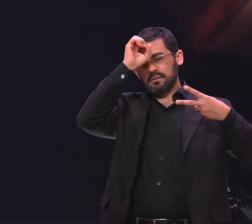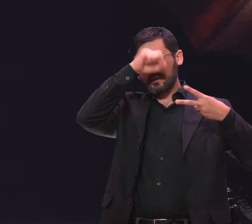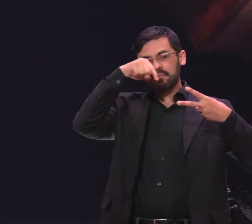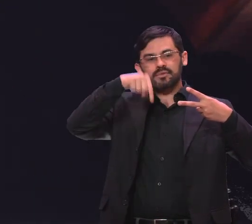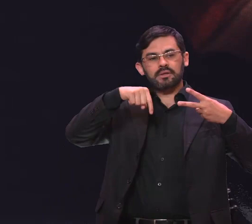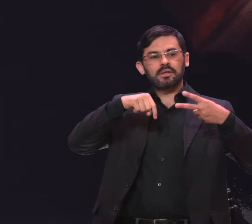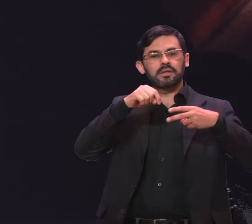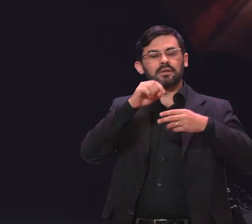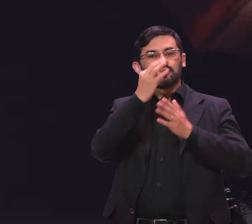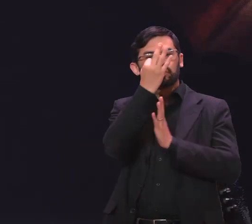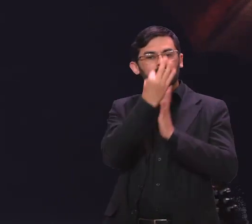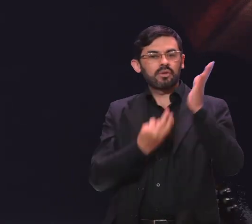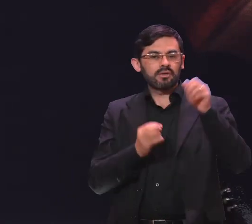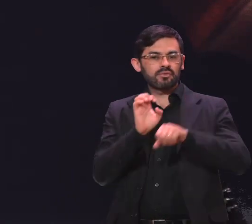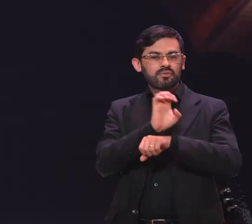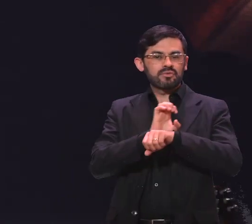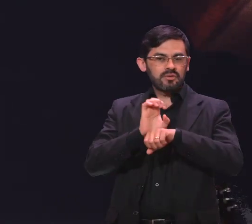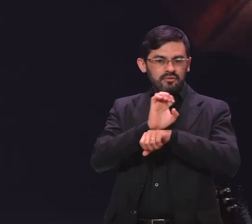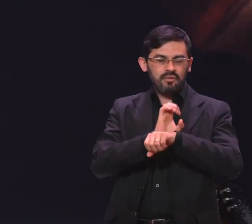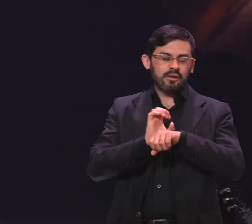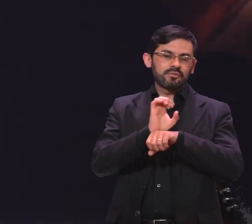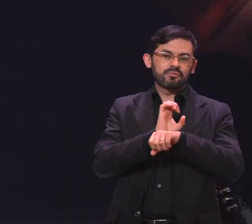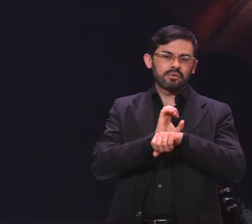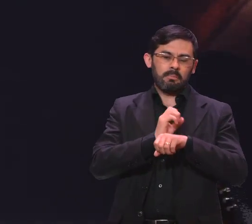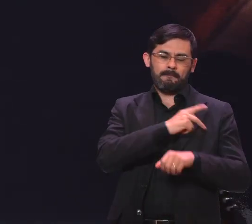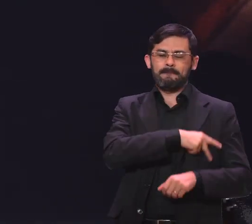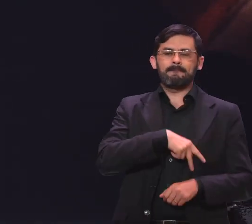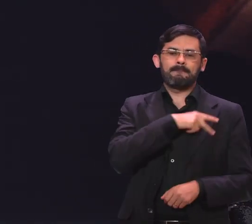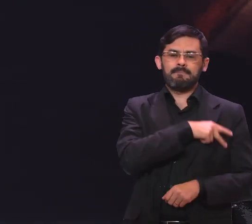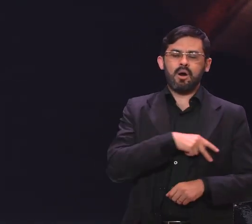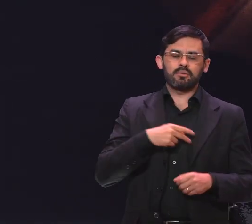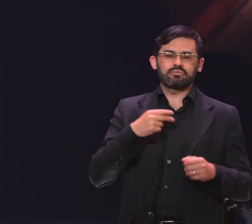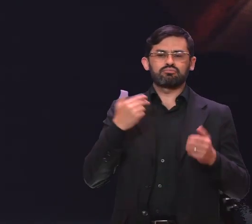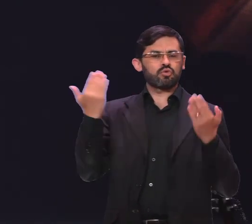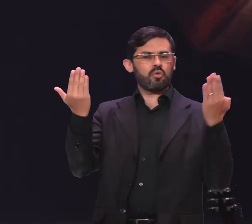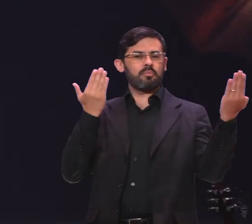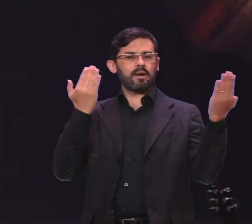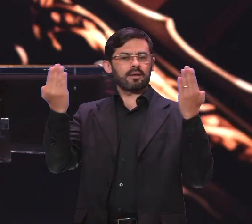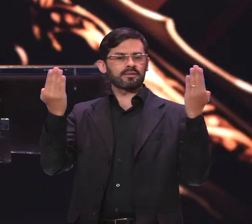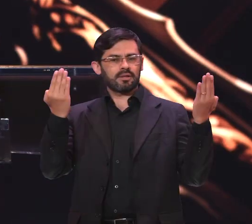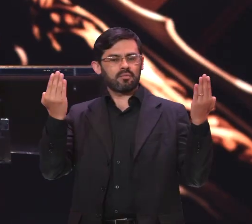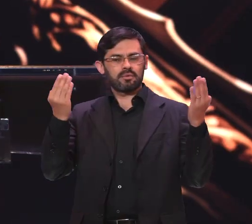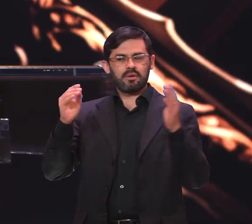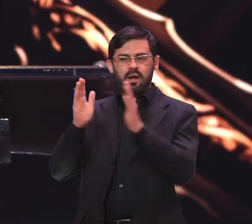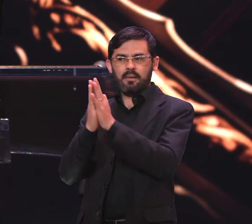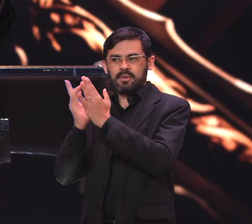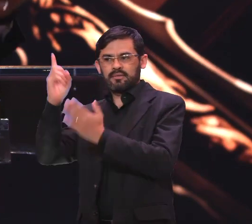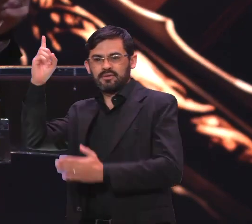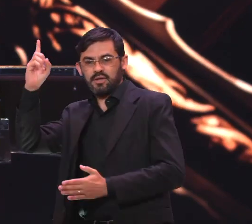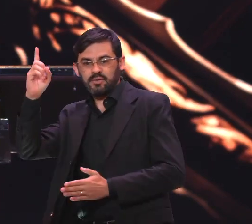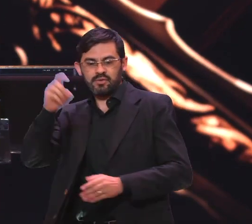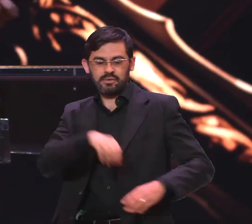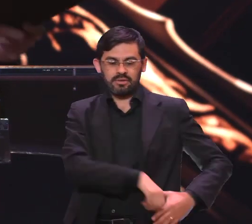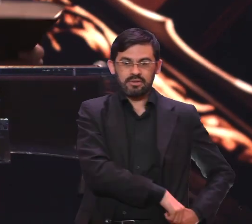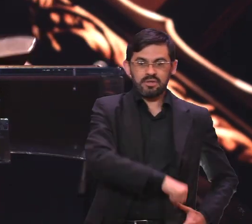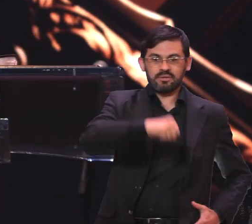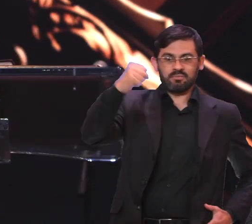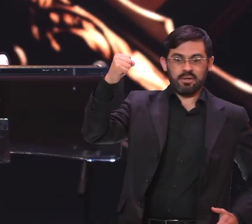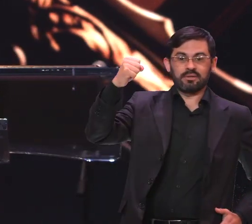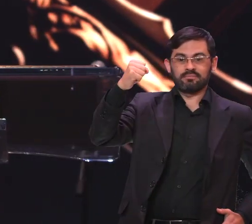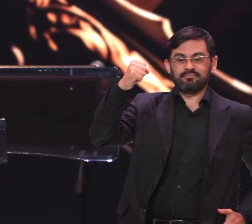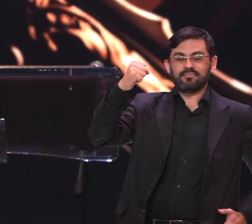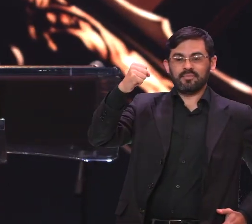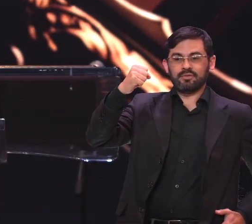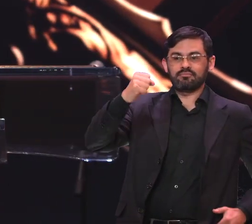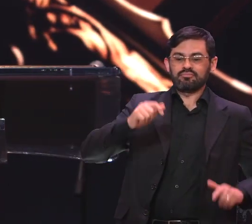essa associação que Paulo faz entre a palavra e a espada, essa arma